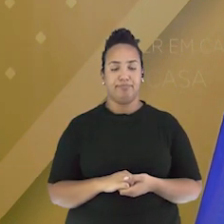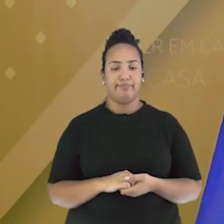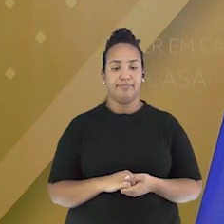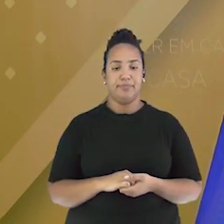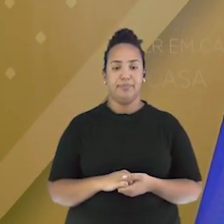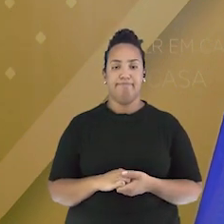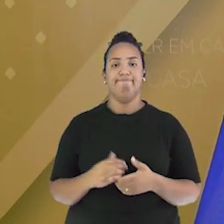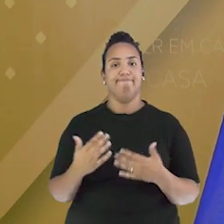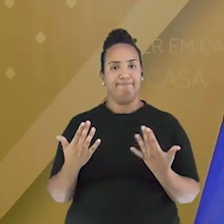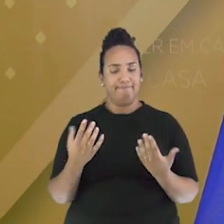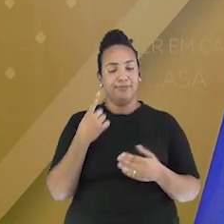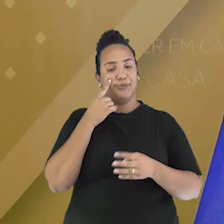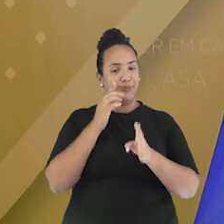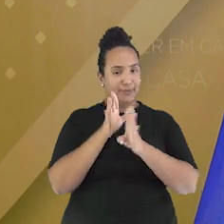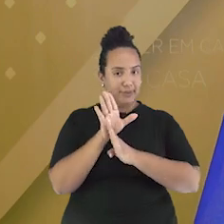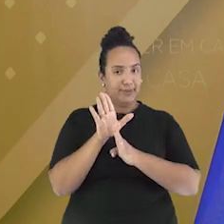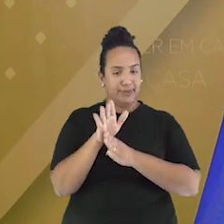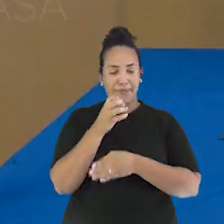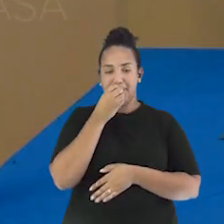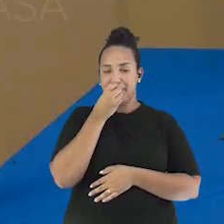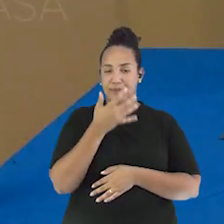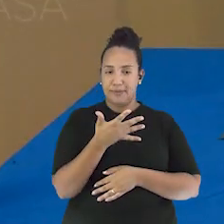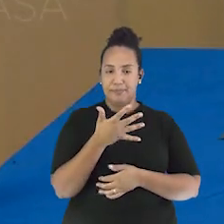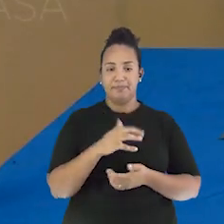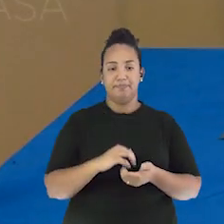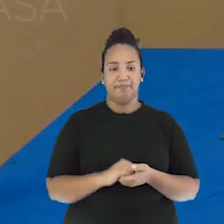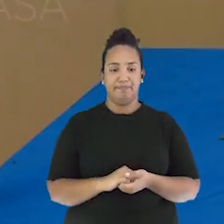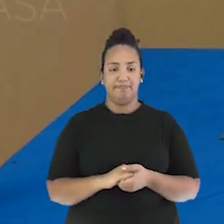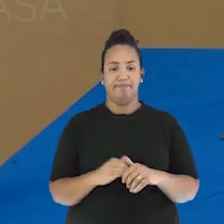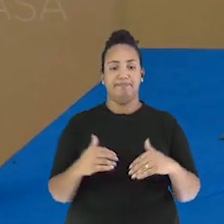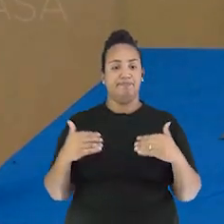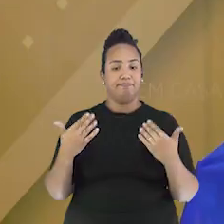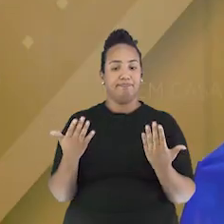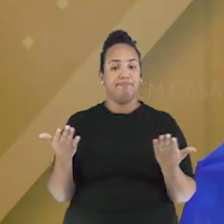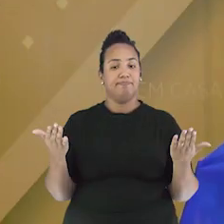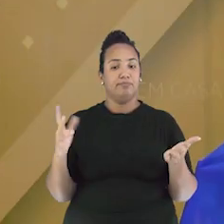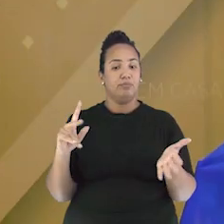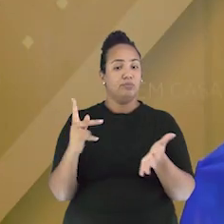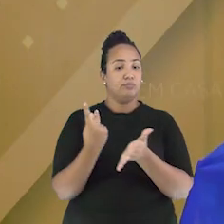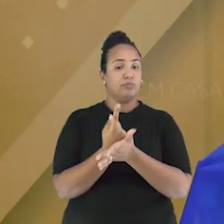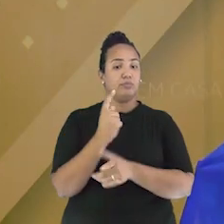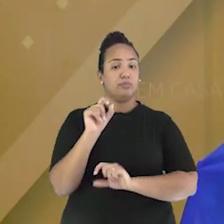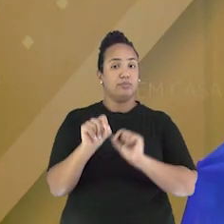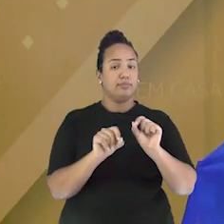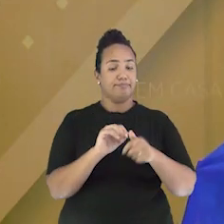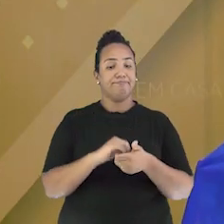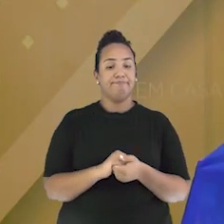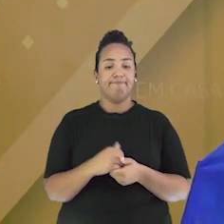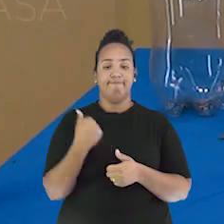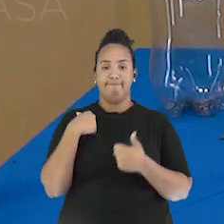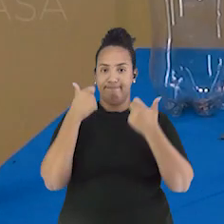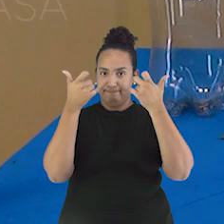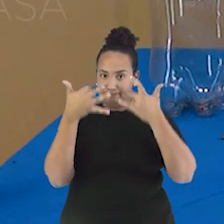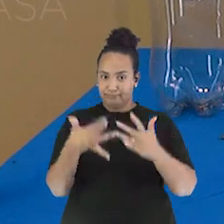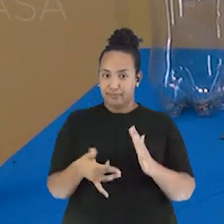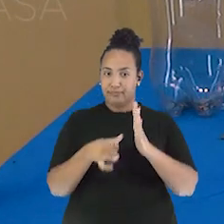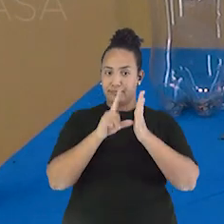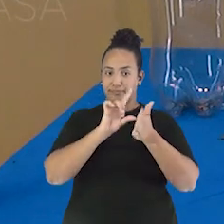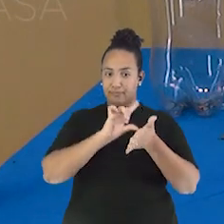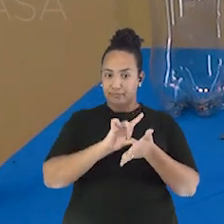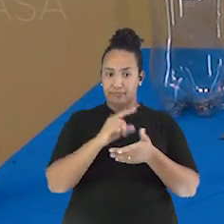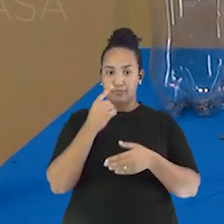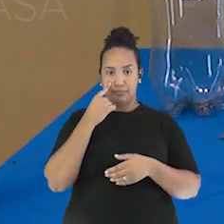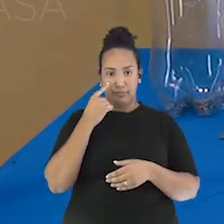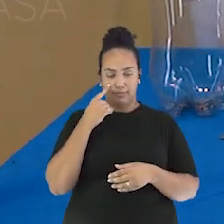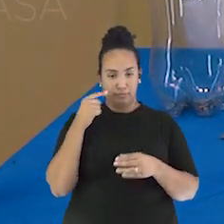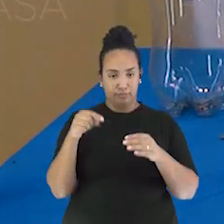direito, exatamente. Excelente dica. Então, gente, o que acontece aqui? Dissemos antes que essa parte aqui de baixo